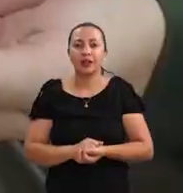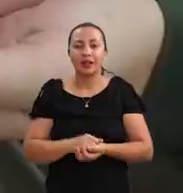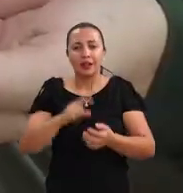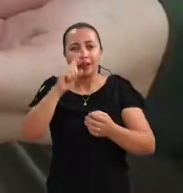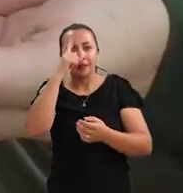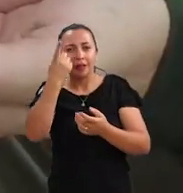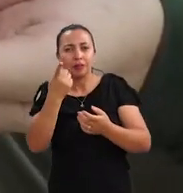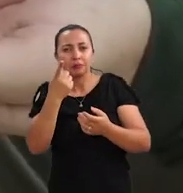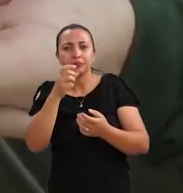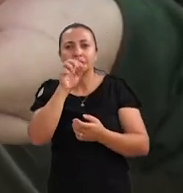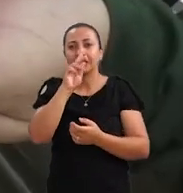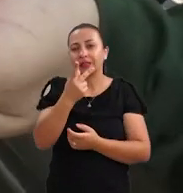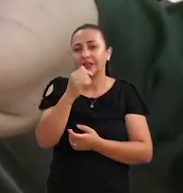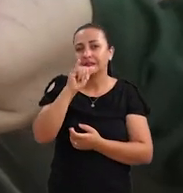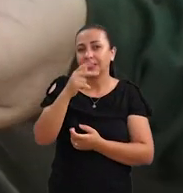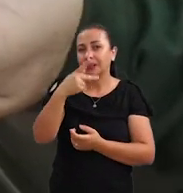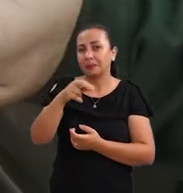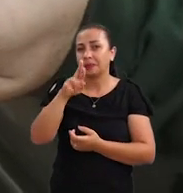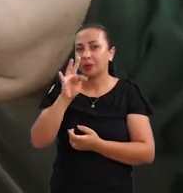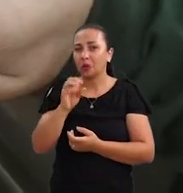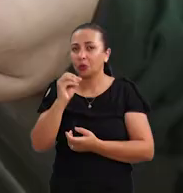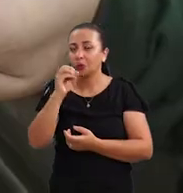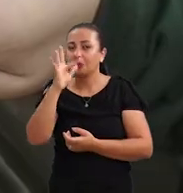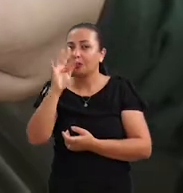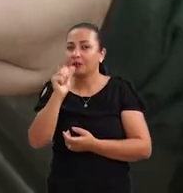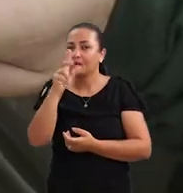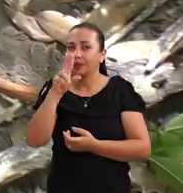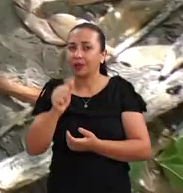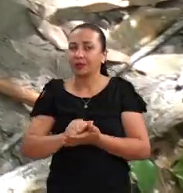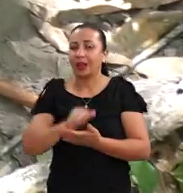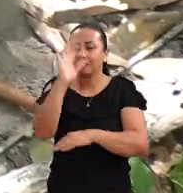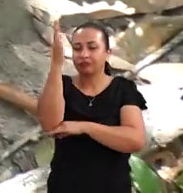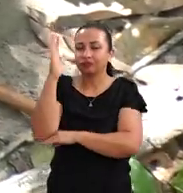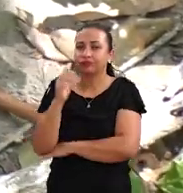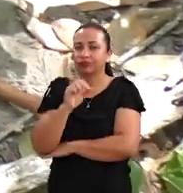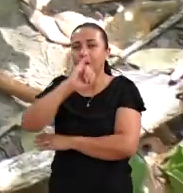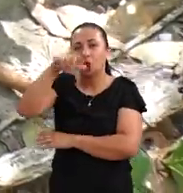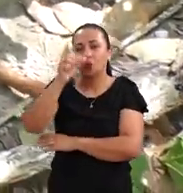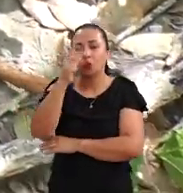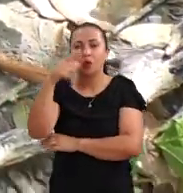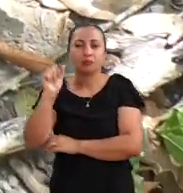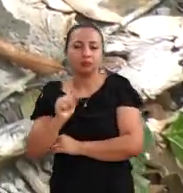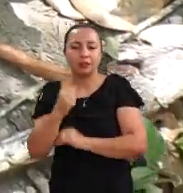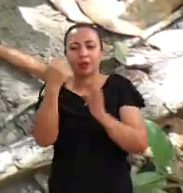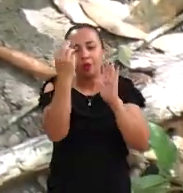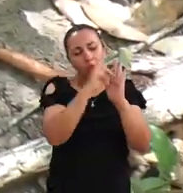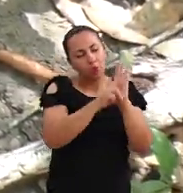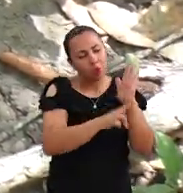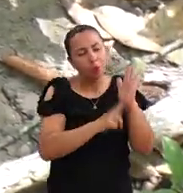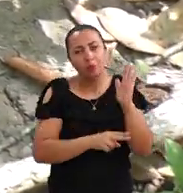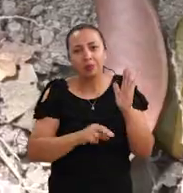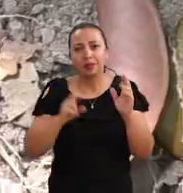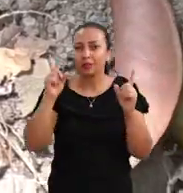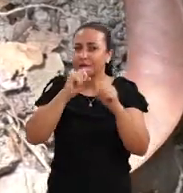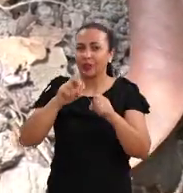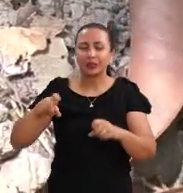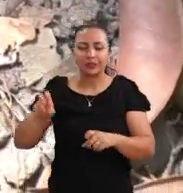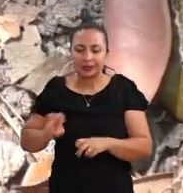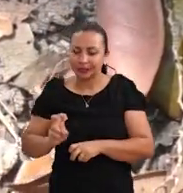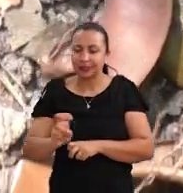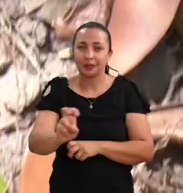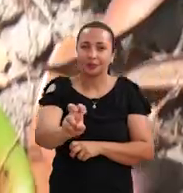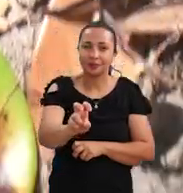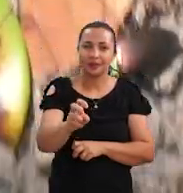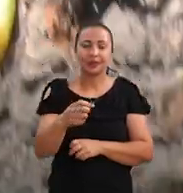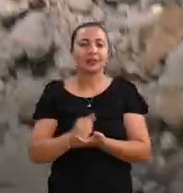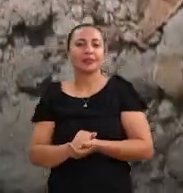Paraíba, inventário da herpetofauna da Mata da Usina São João. A ideia é catalogar diferentes espécies de cobras,